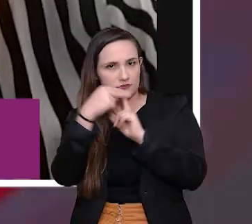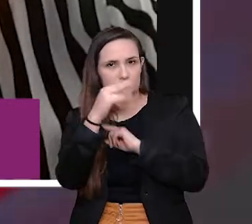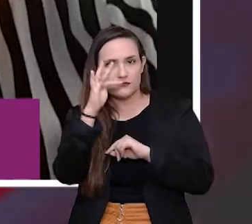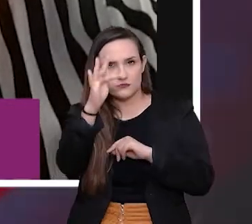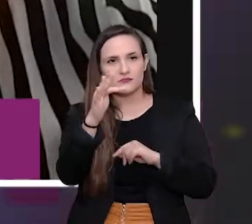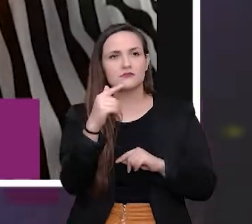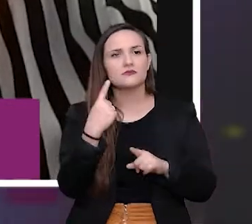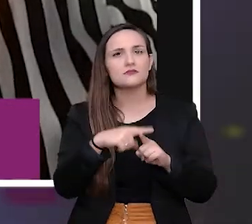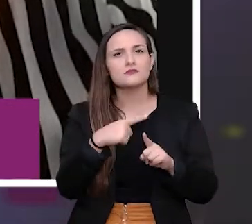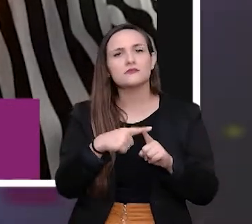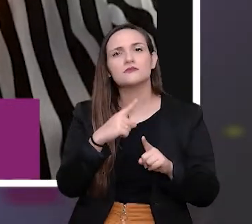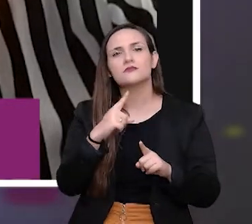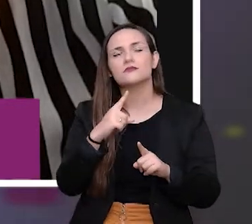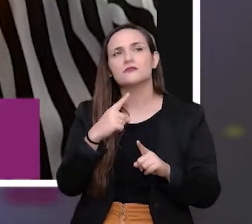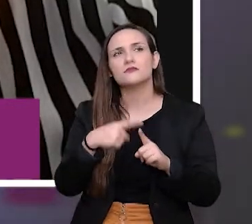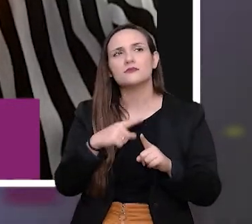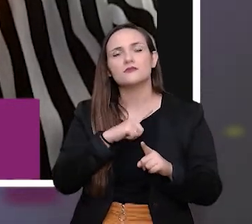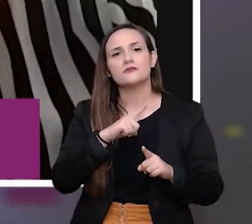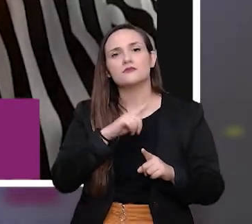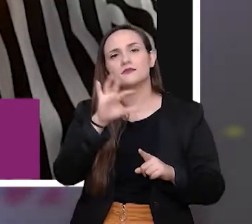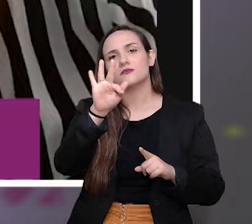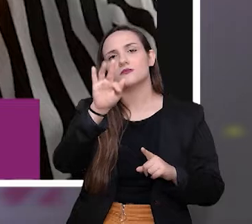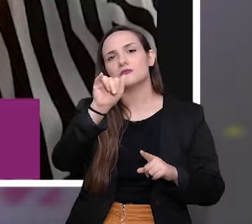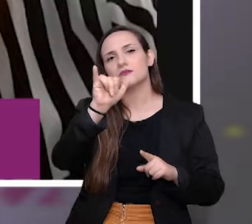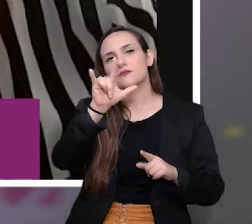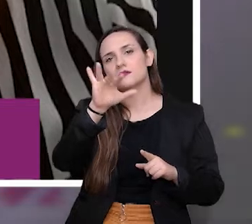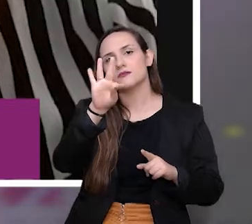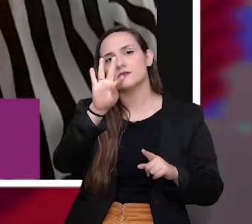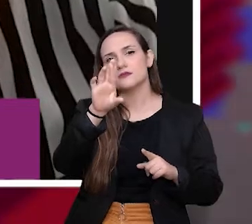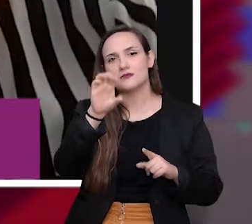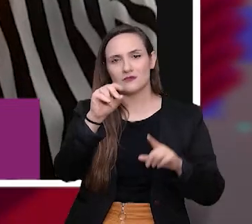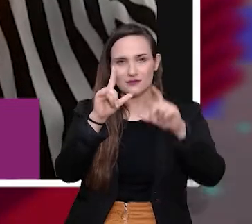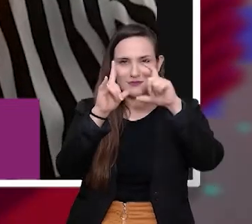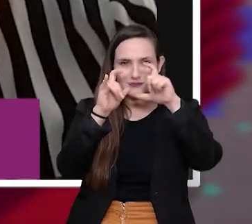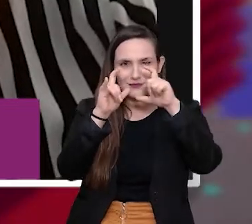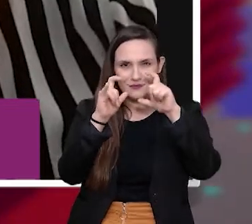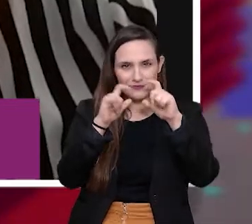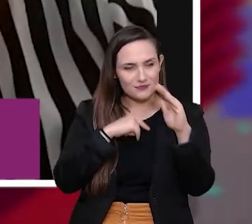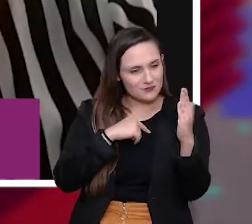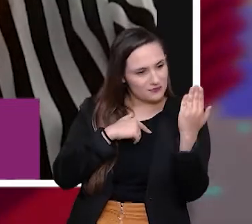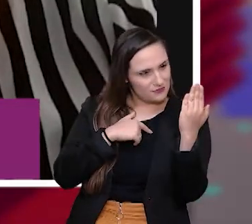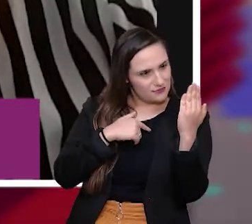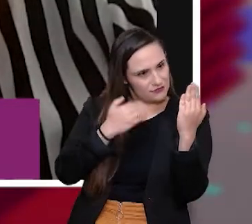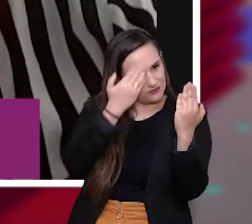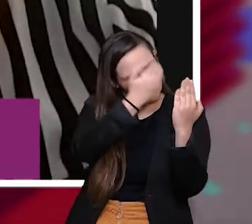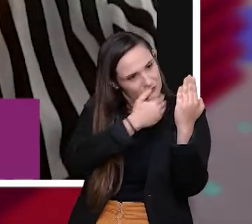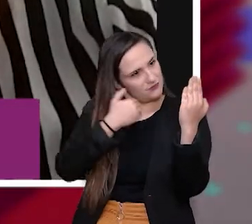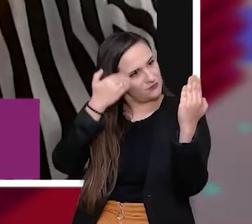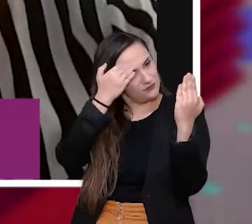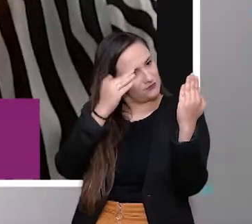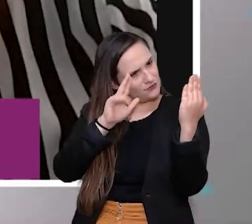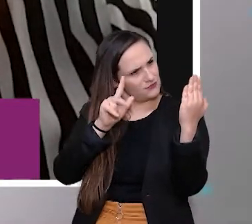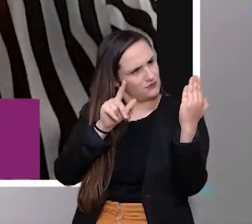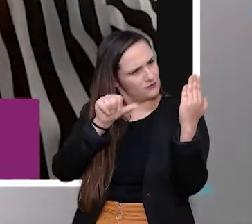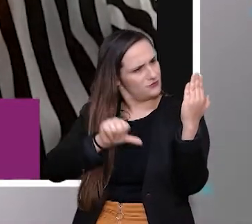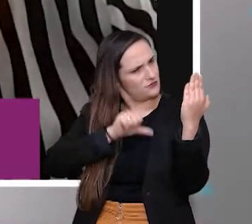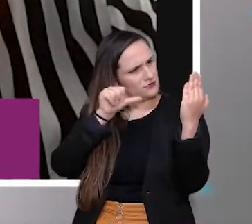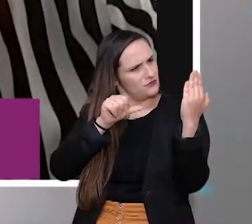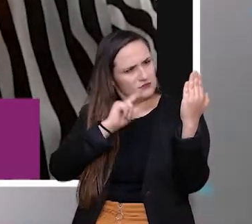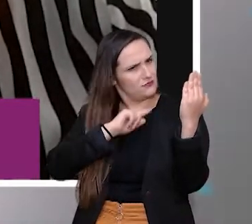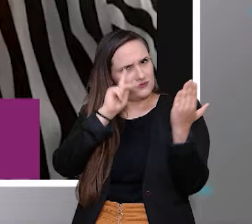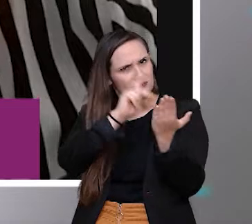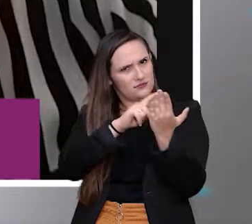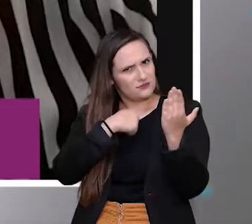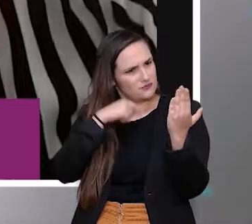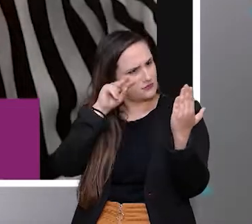questão dos filtros, né? E talvez essa autoaceitação, e aí você admirar muito uma imagem que é distorcida, né? Porque